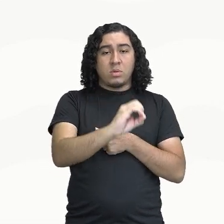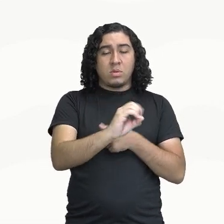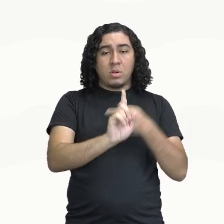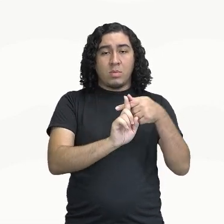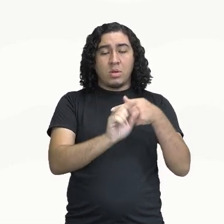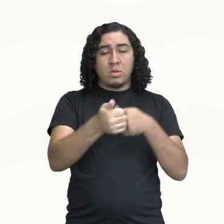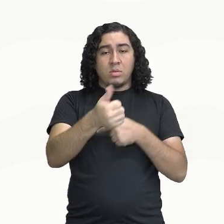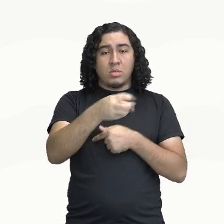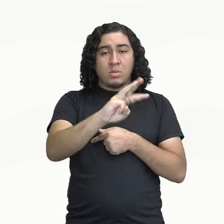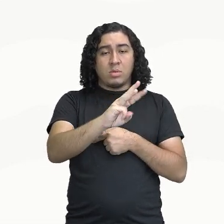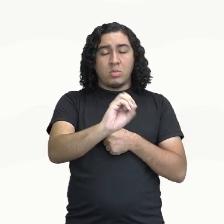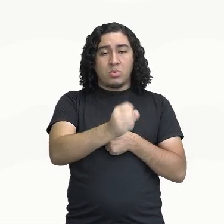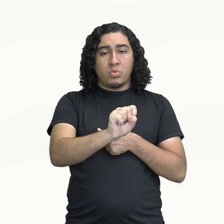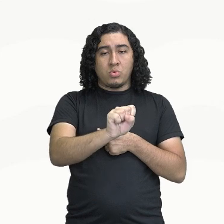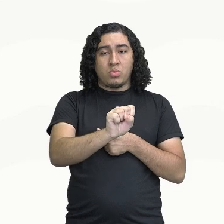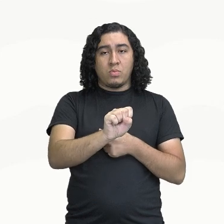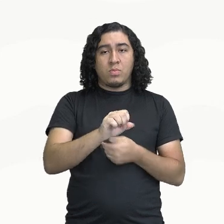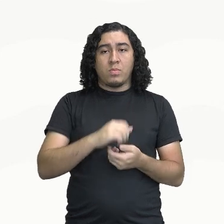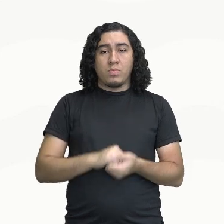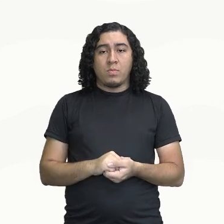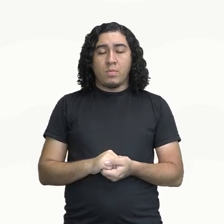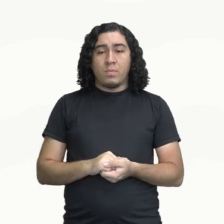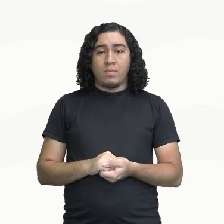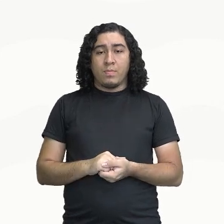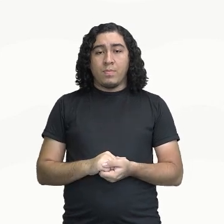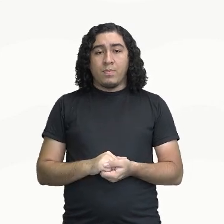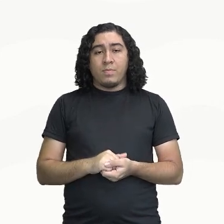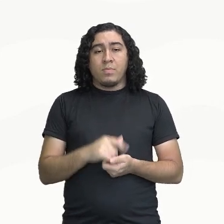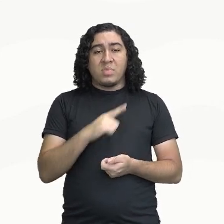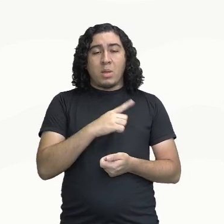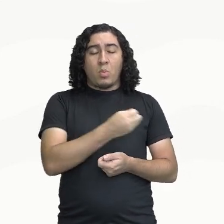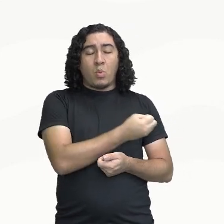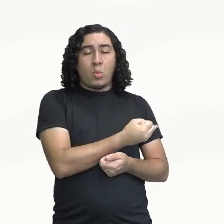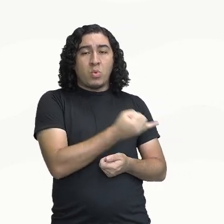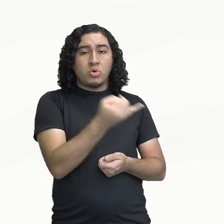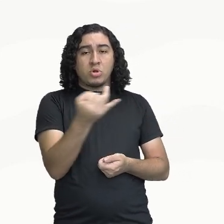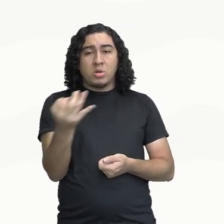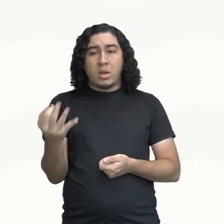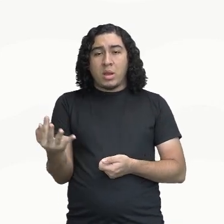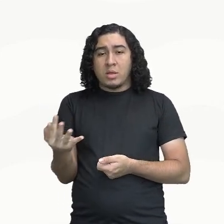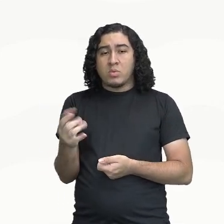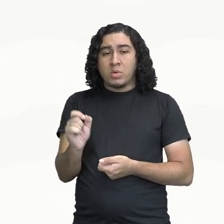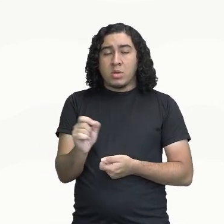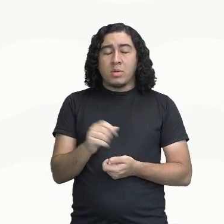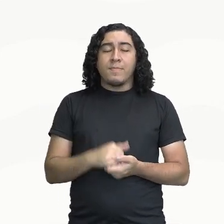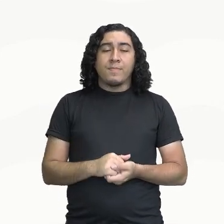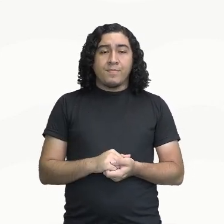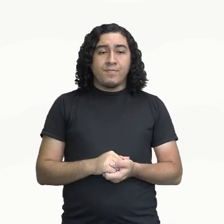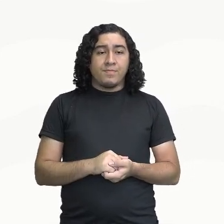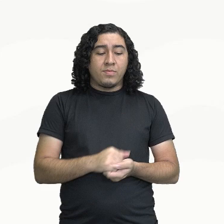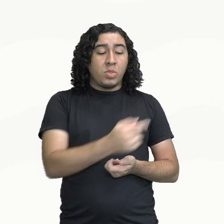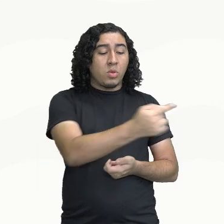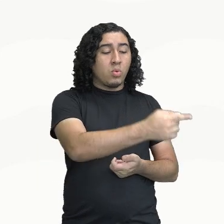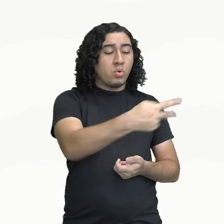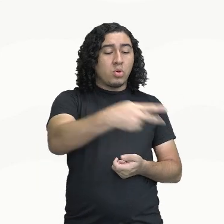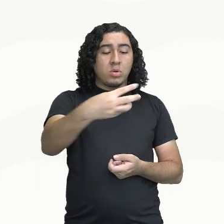mais 138. Temos uma quantidade de 7